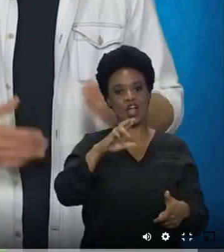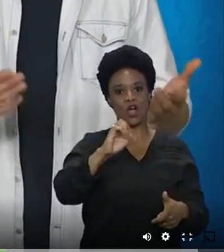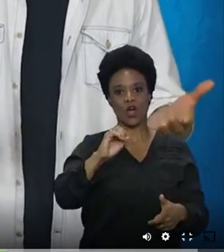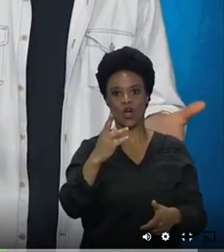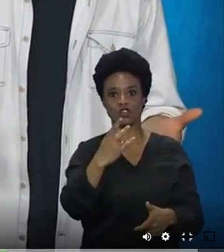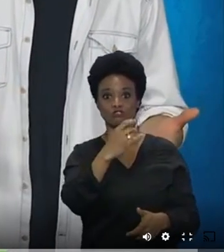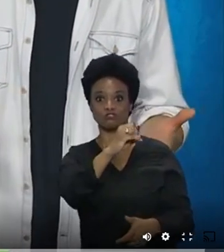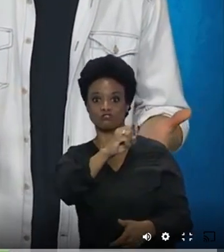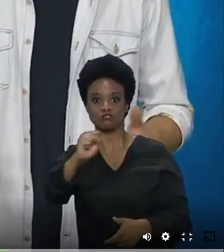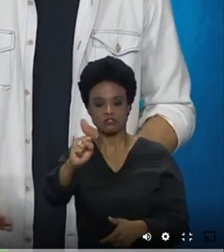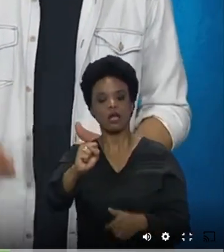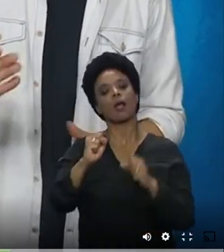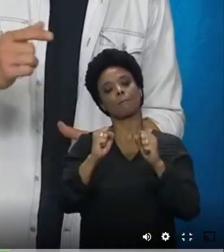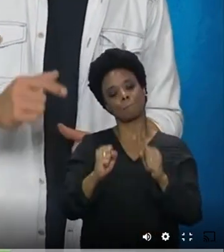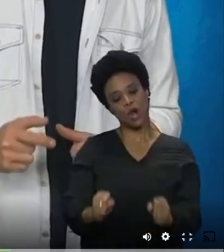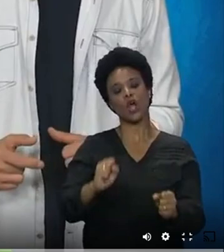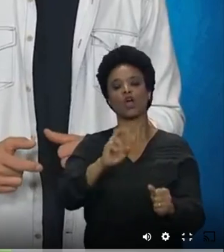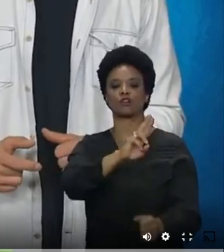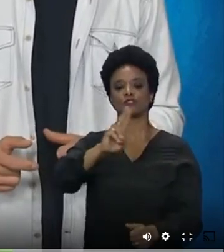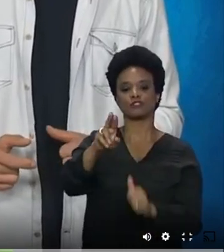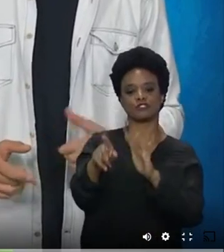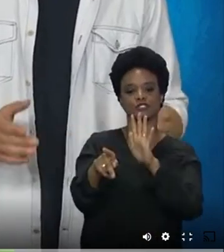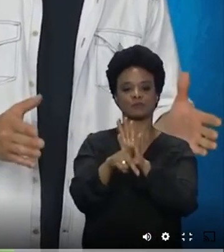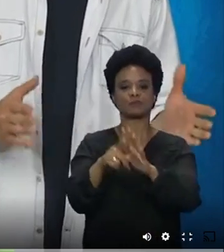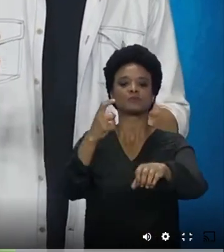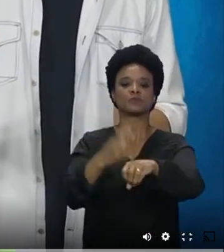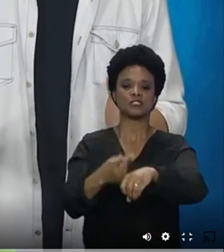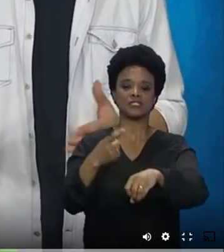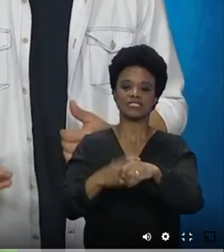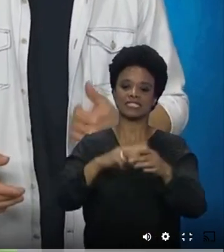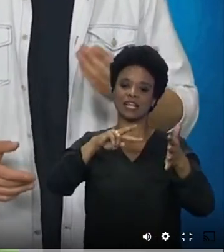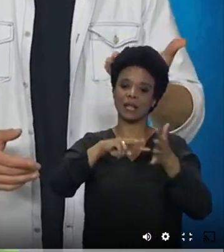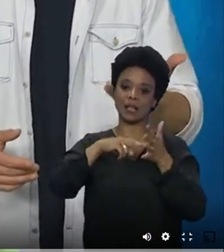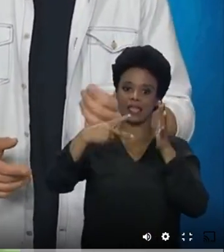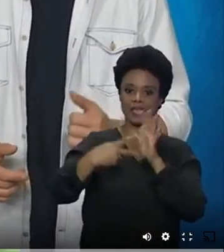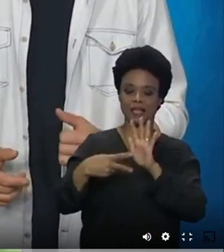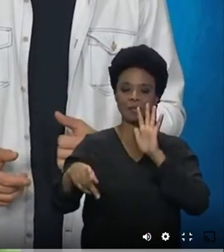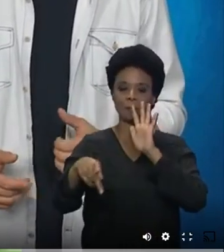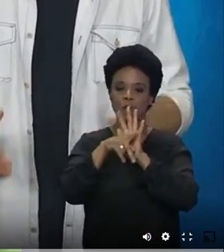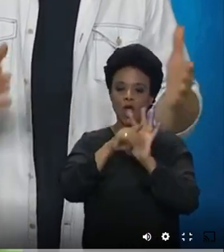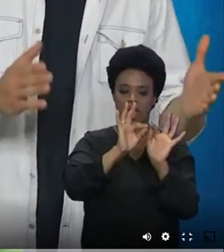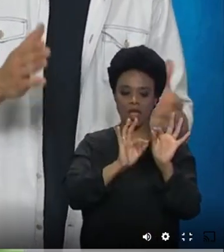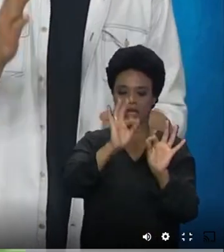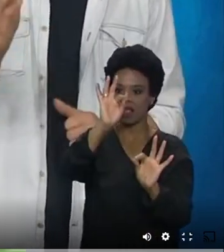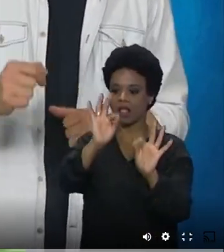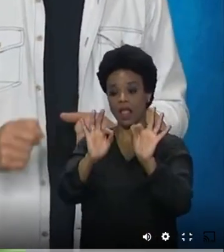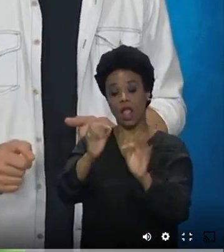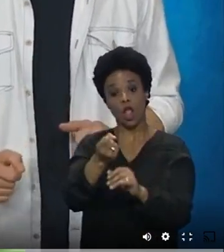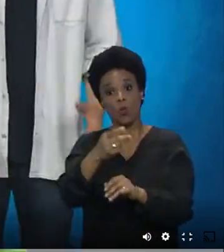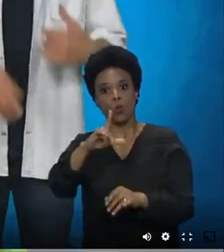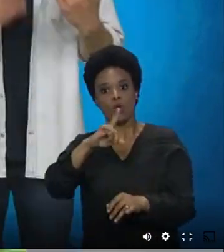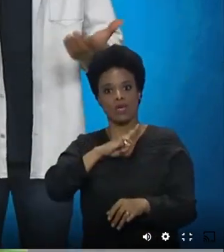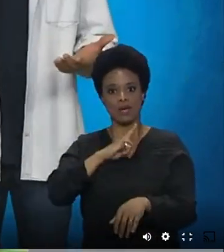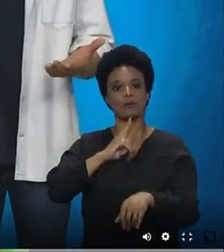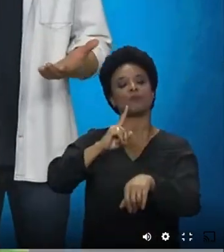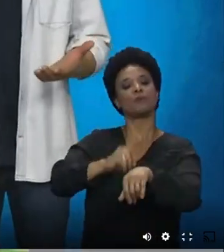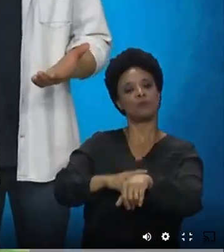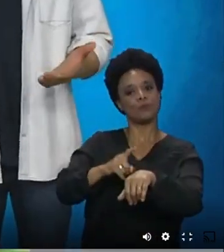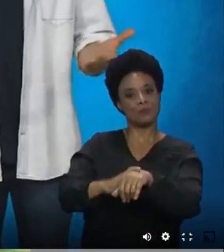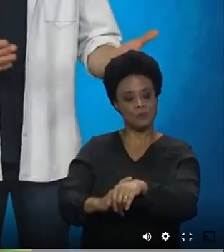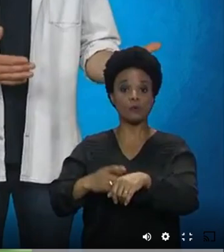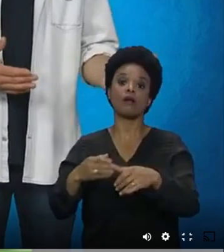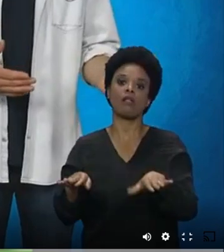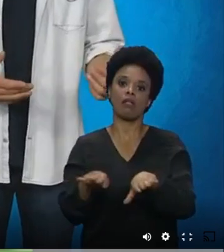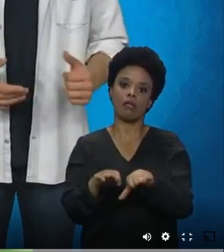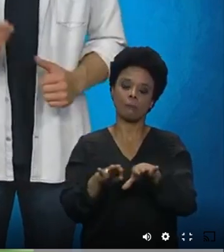interpretar as sequências de rochas utilizando conceitos estratigráficos e seguindo uma lógica espaço-temporal. Dentro do conceito